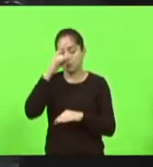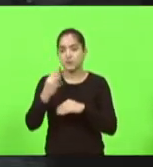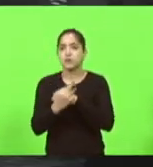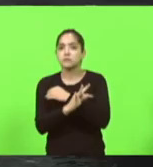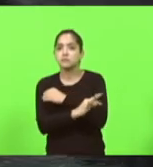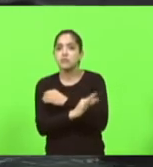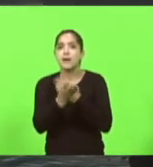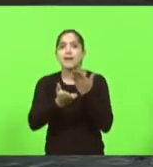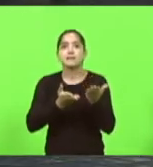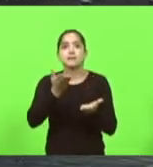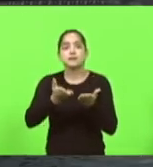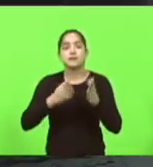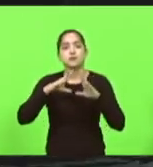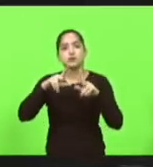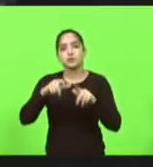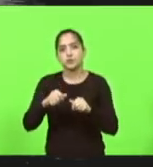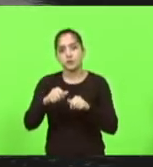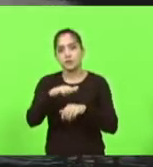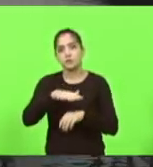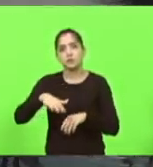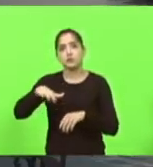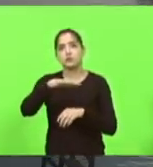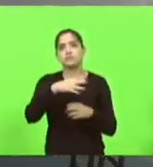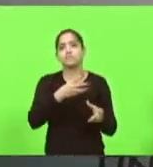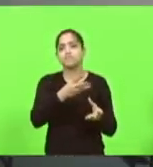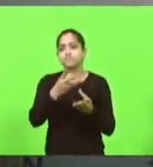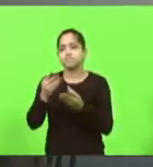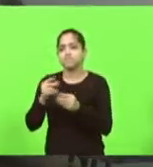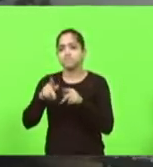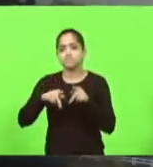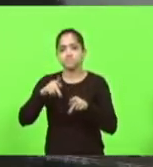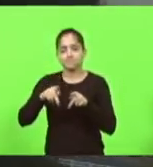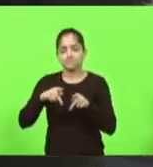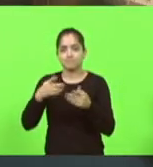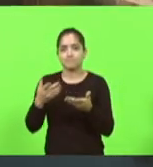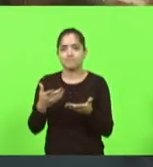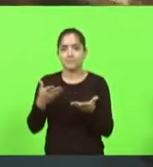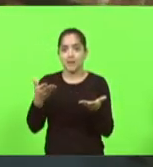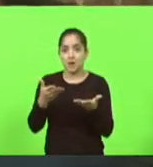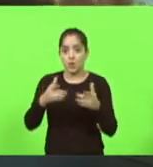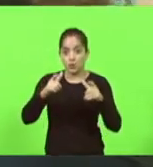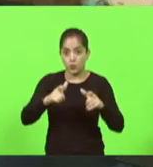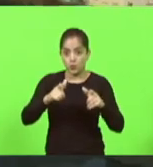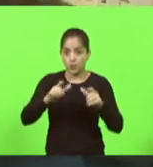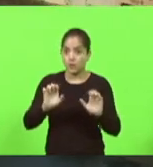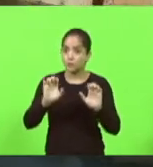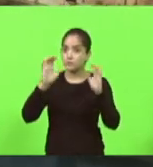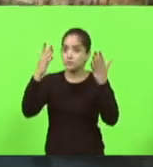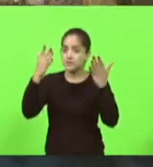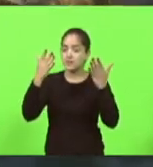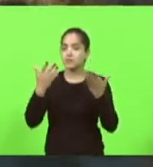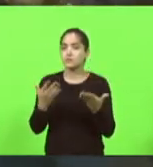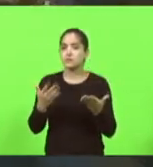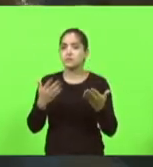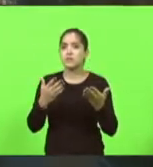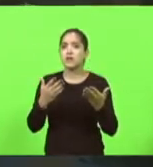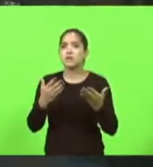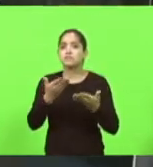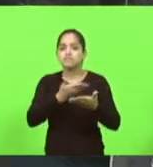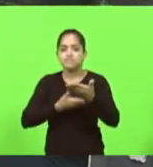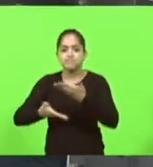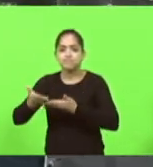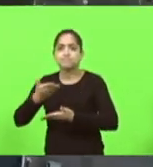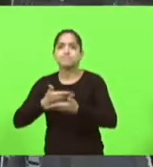a região. Então, são milhares de tubaronenses. Agora, a cidade não tem um local, um centro de convivência, um lugar onde o pai possa